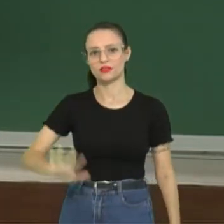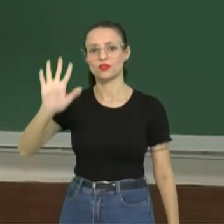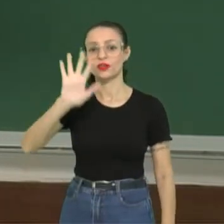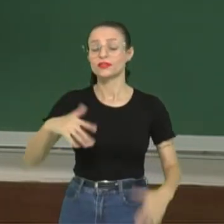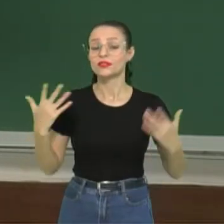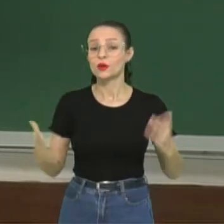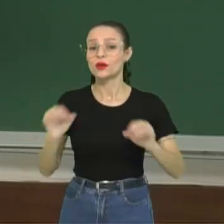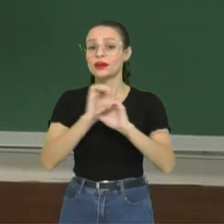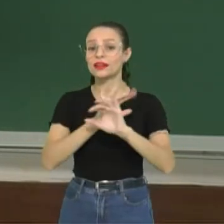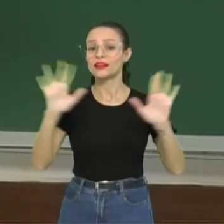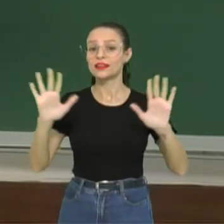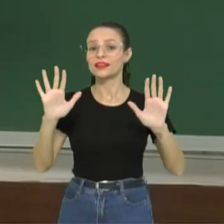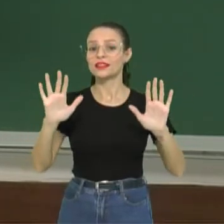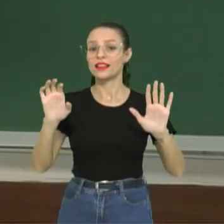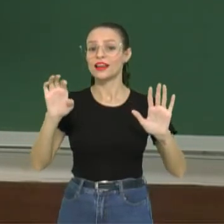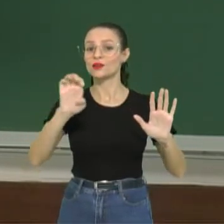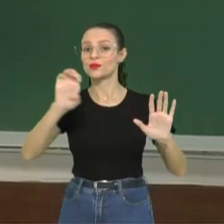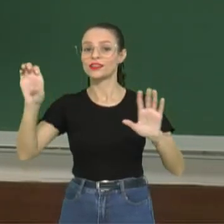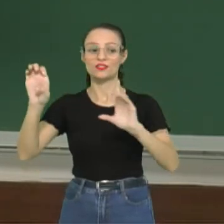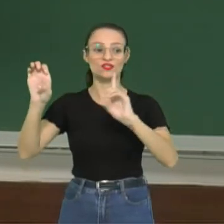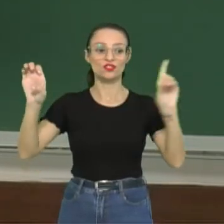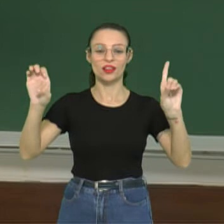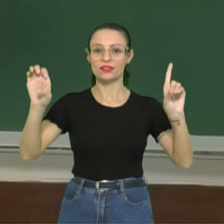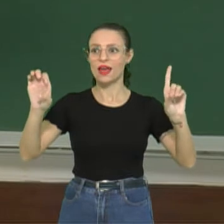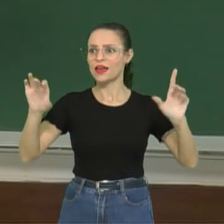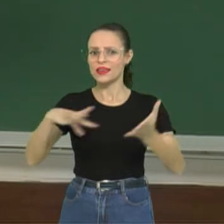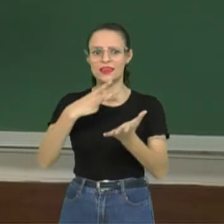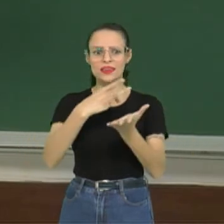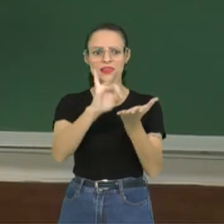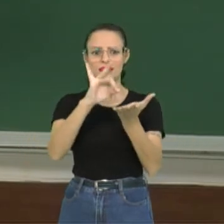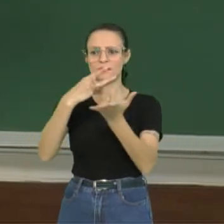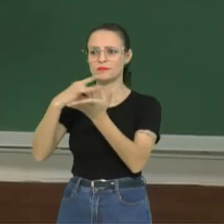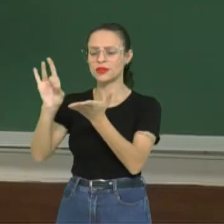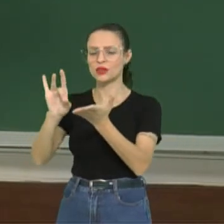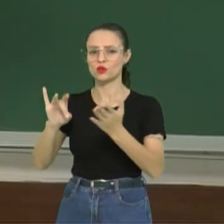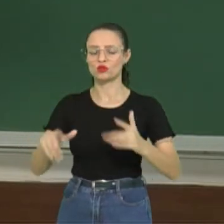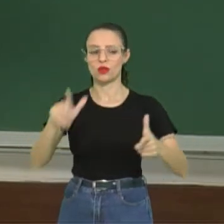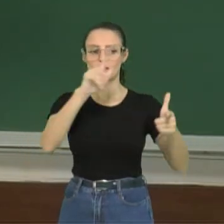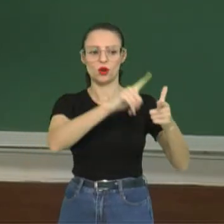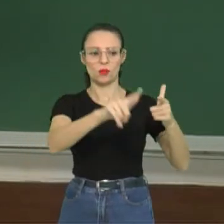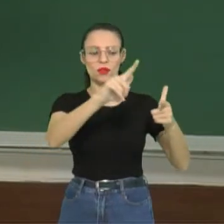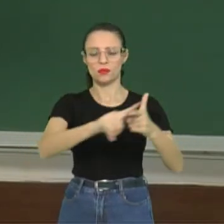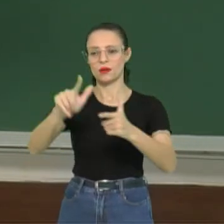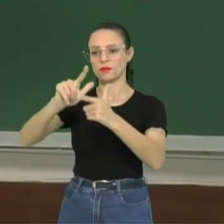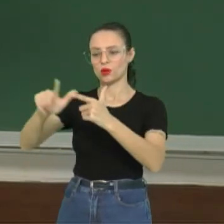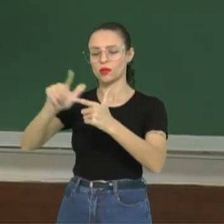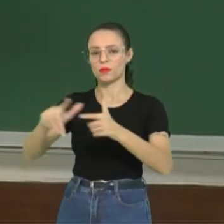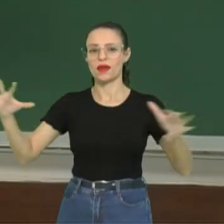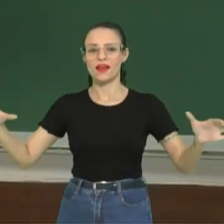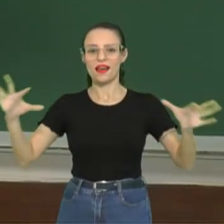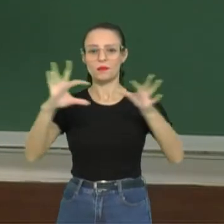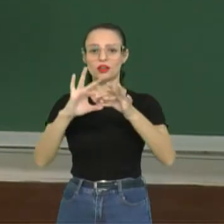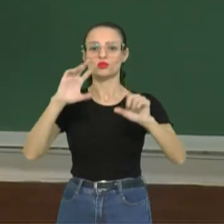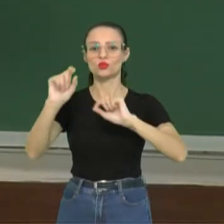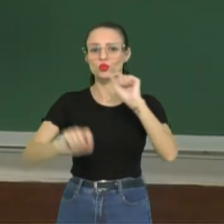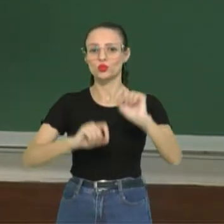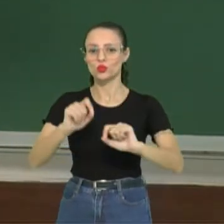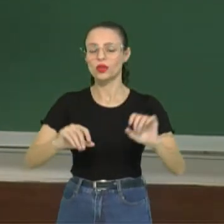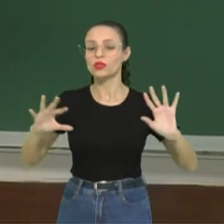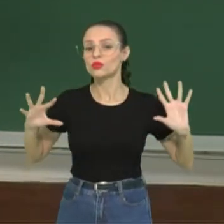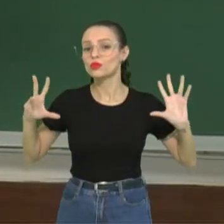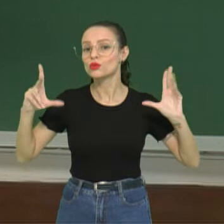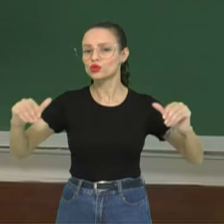ele tem claramente a criação de inimigos né ou a criação de problemas a partir dos quais